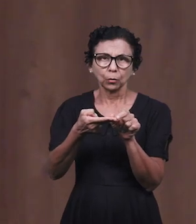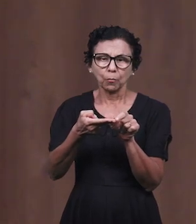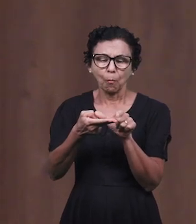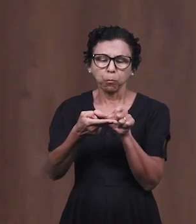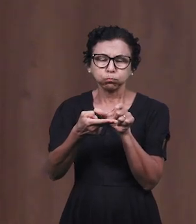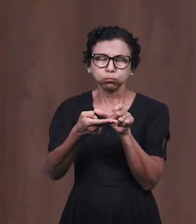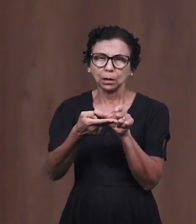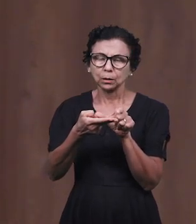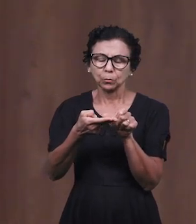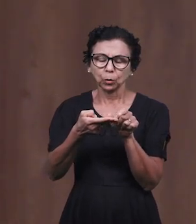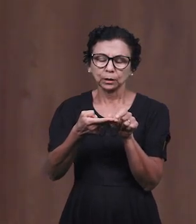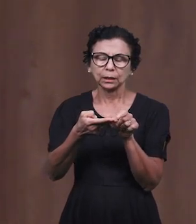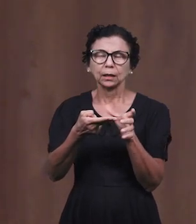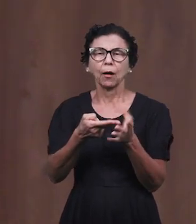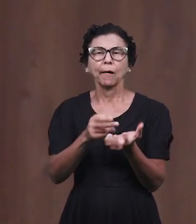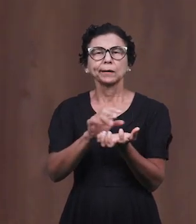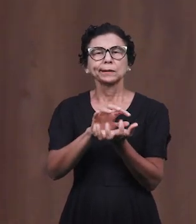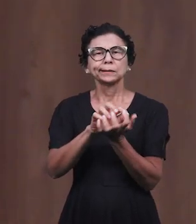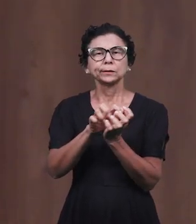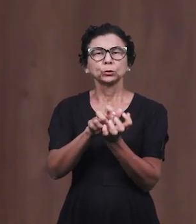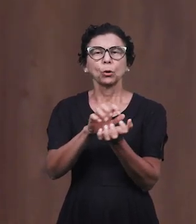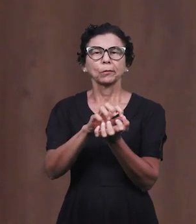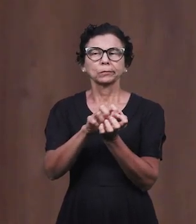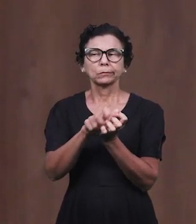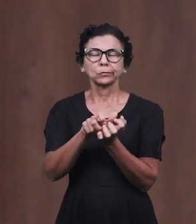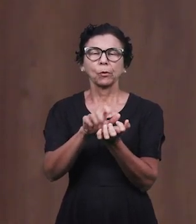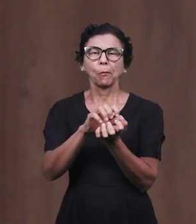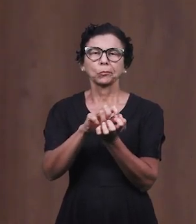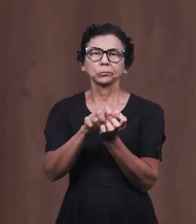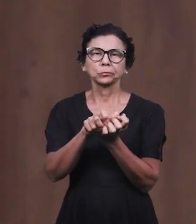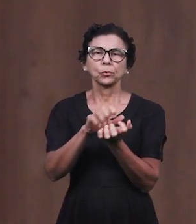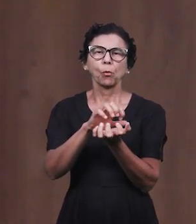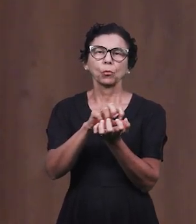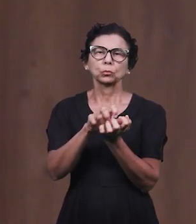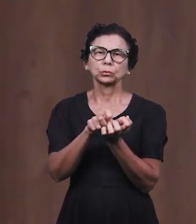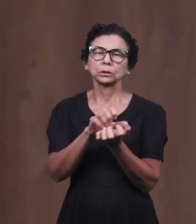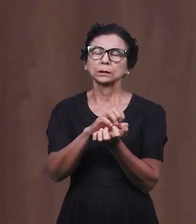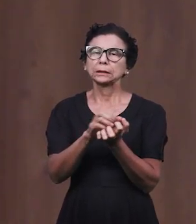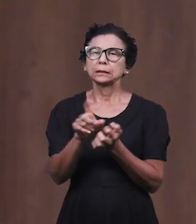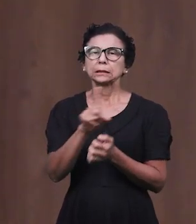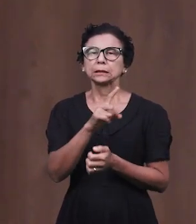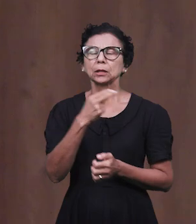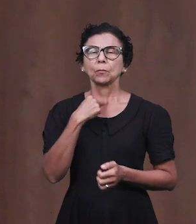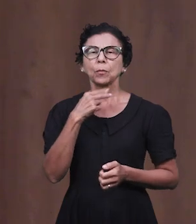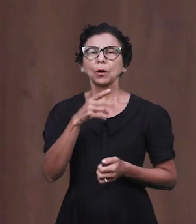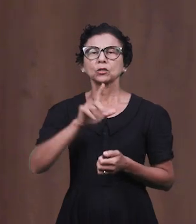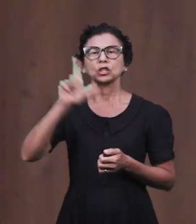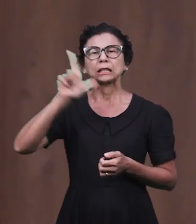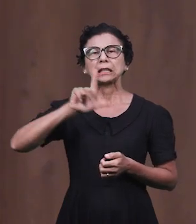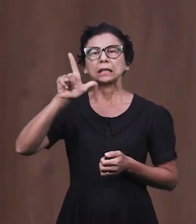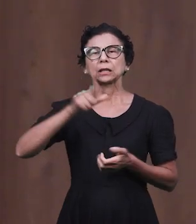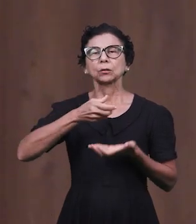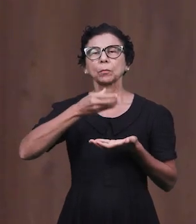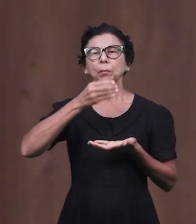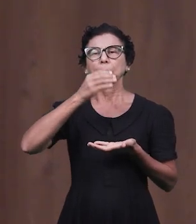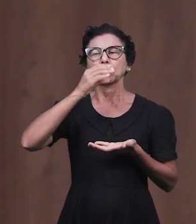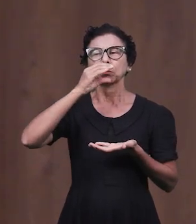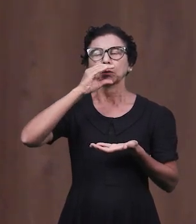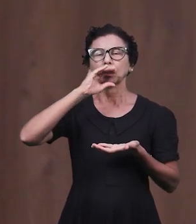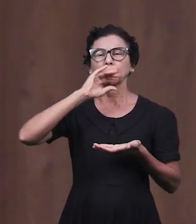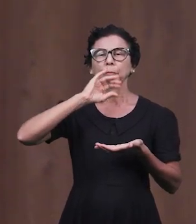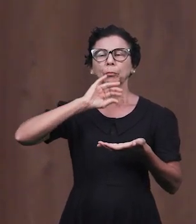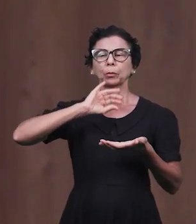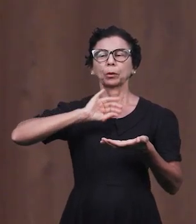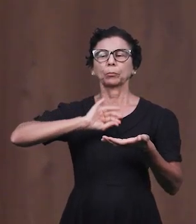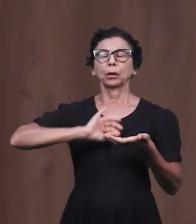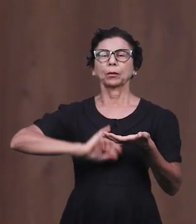alimentação, mastigue muito bem os alimentos e não faça nenhuma refeição ingerindo água ou qualquer outro tipo